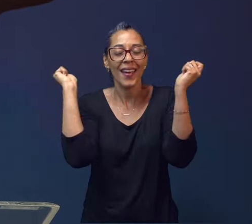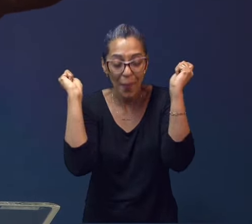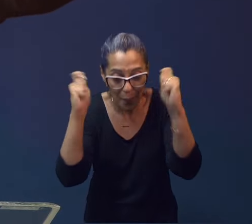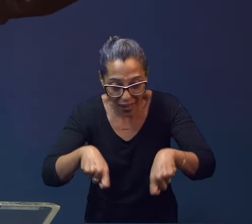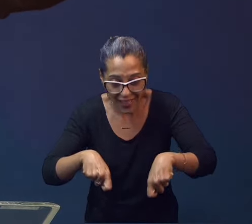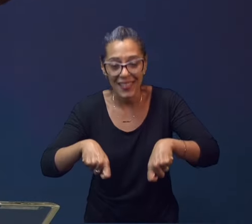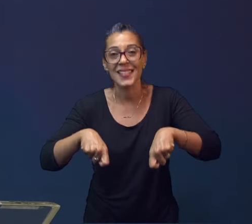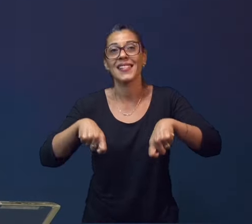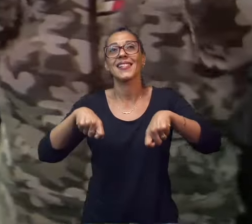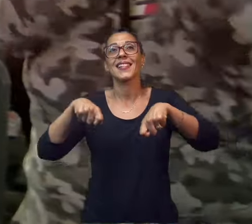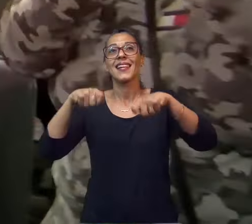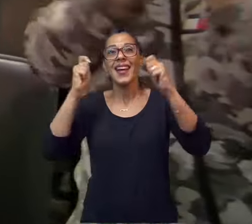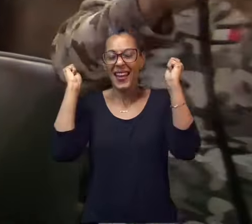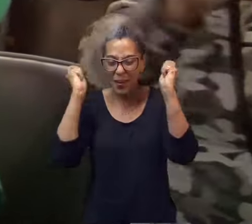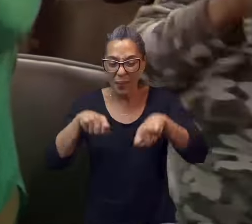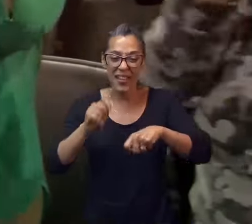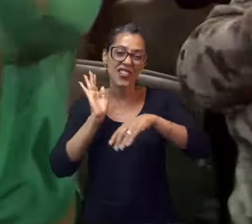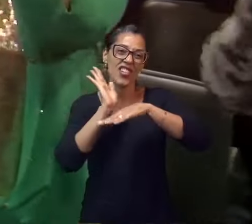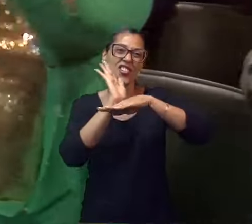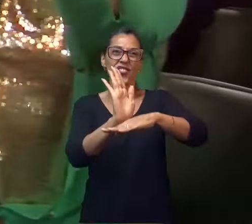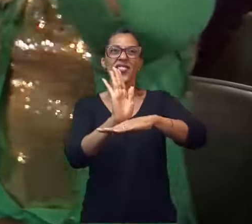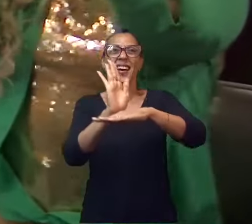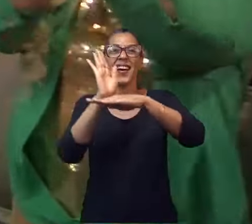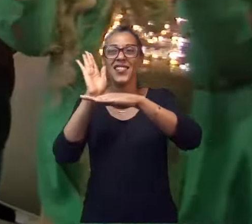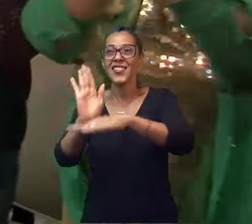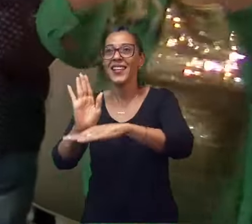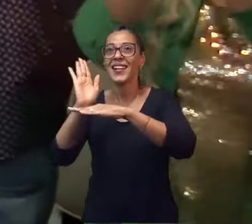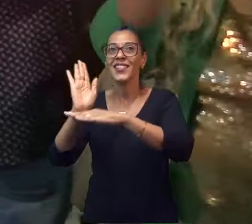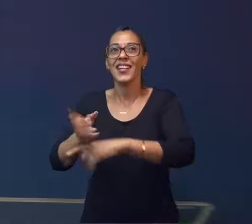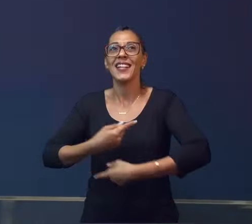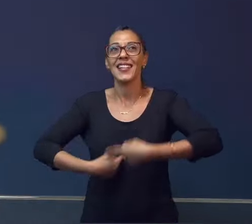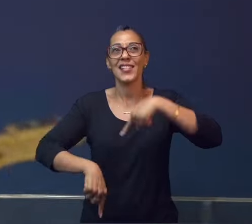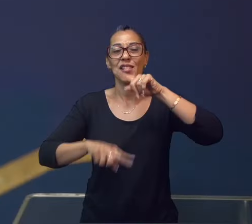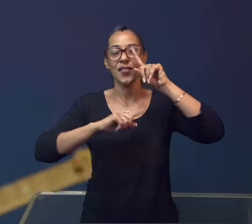a Deus glória glória glória aleluia